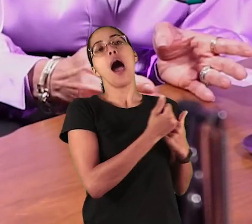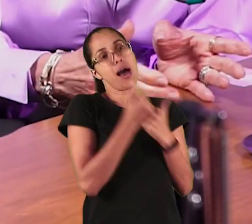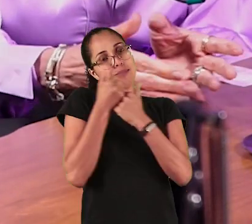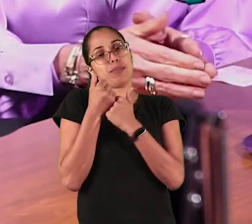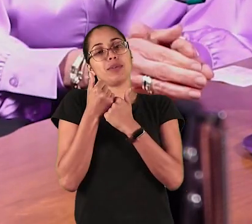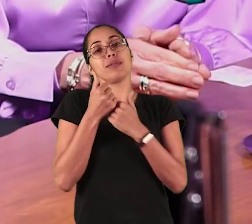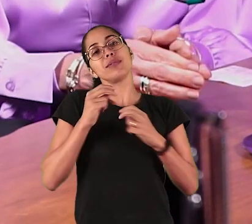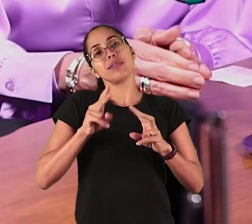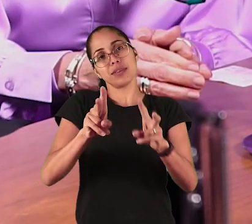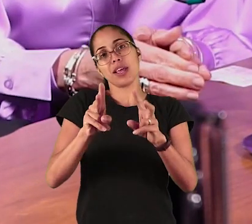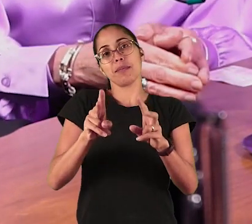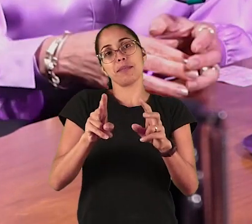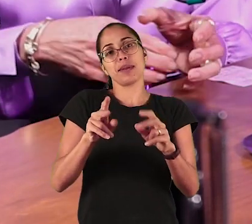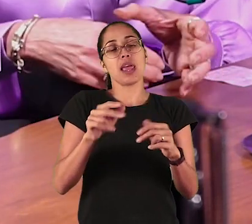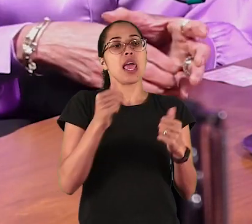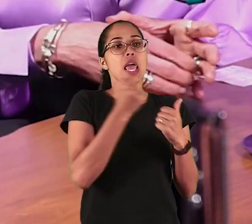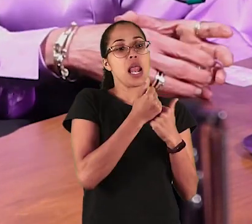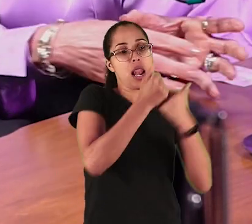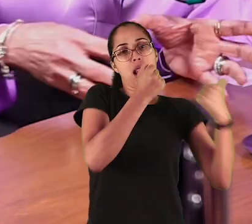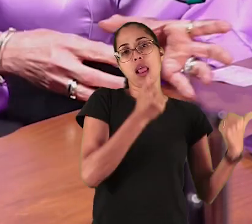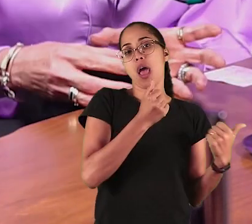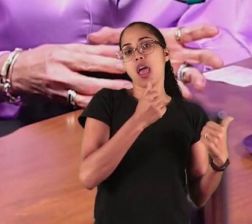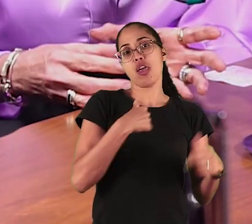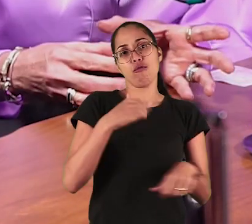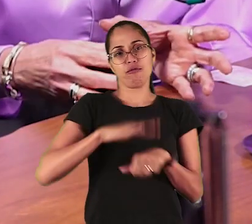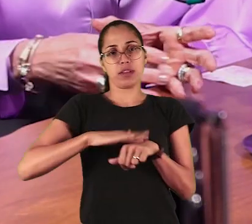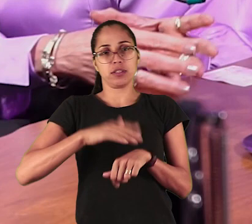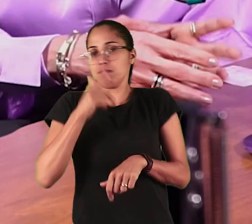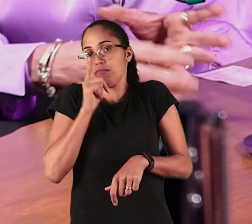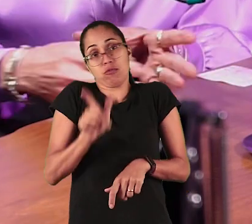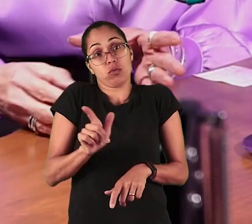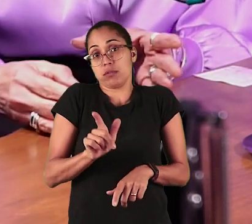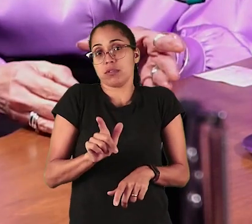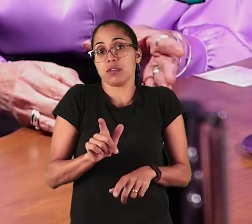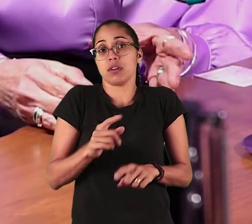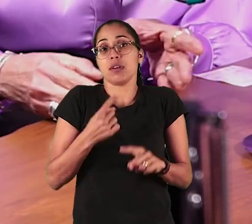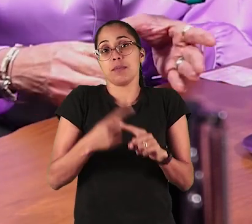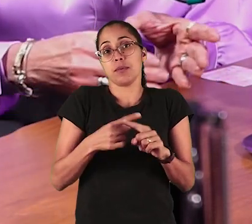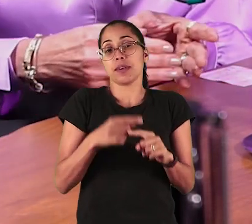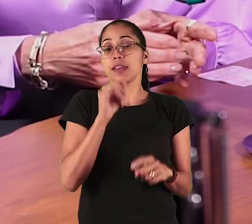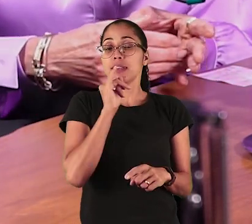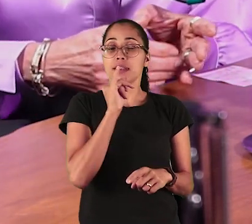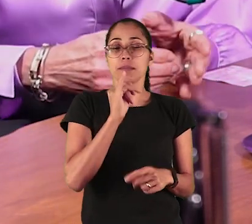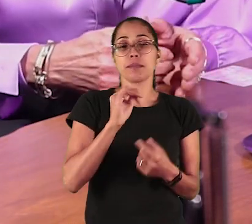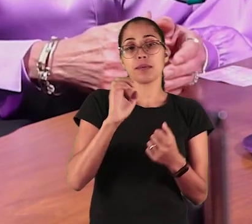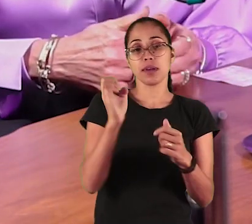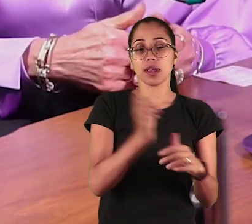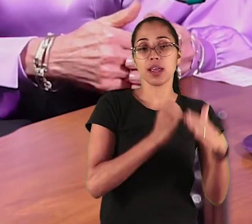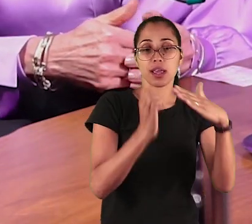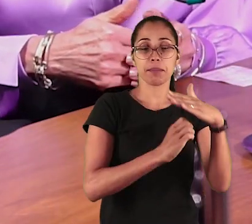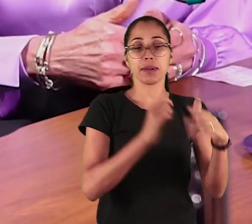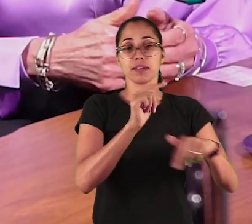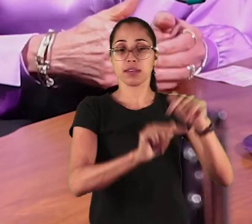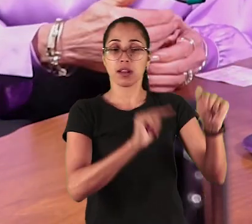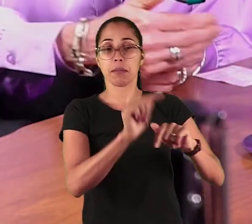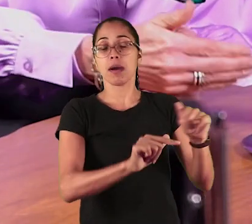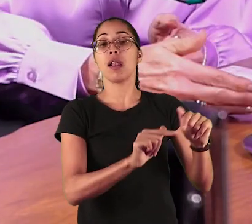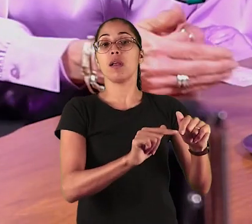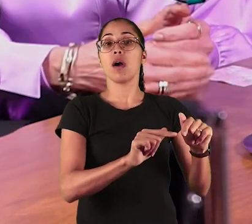fazer tudo o que eu faço então dentro da dentro das empresas por onde eu passei eu tive